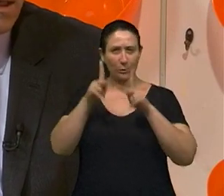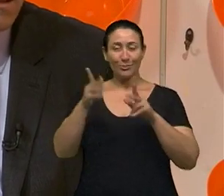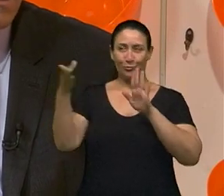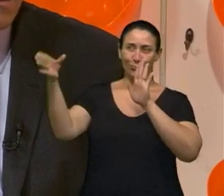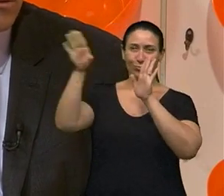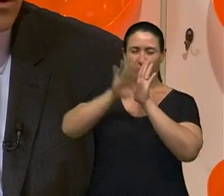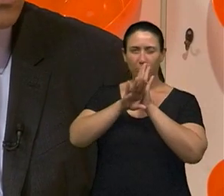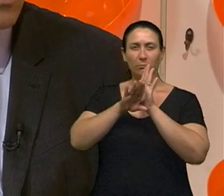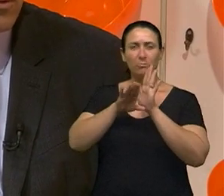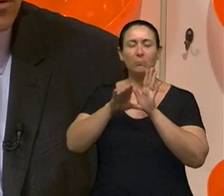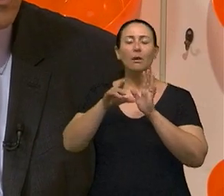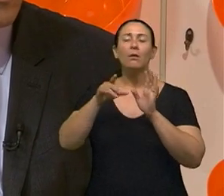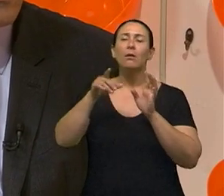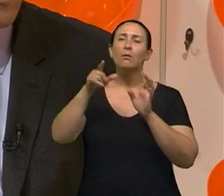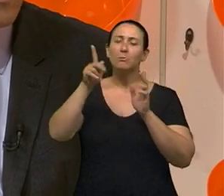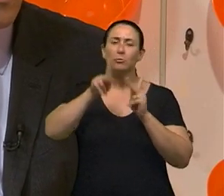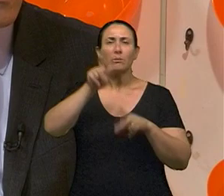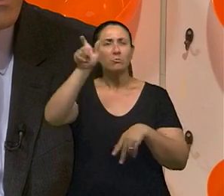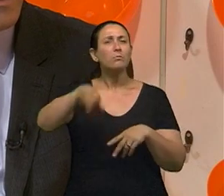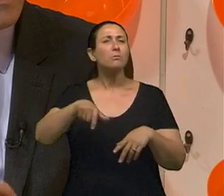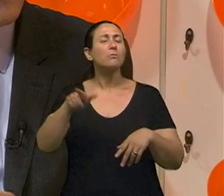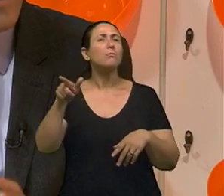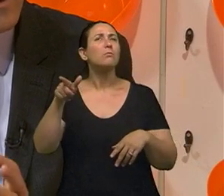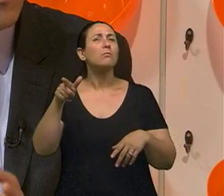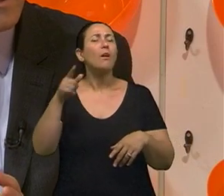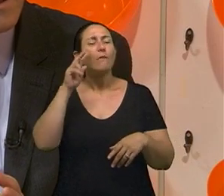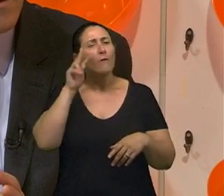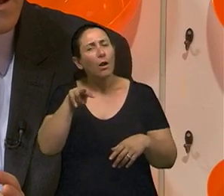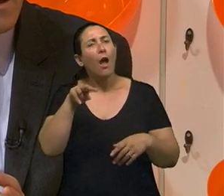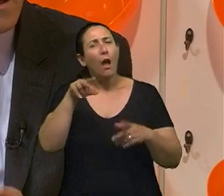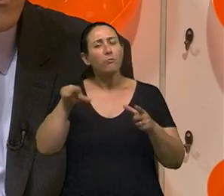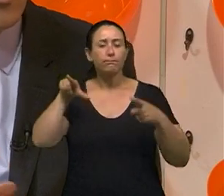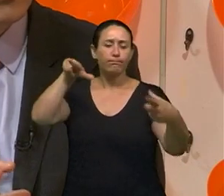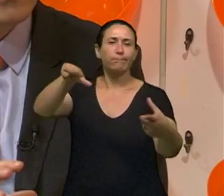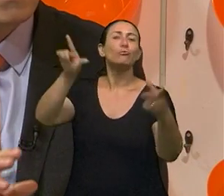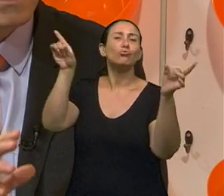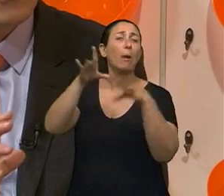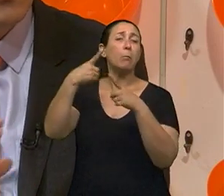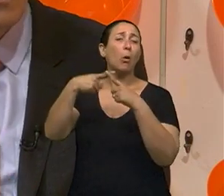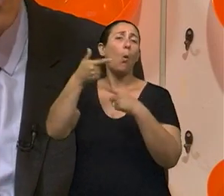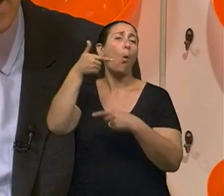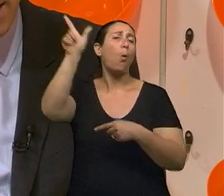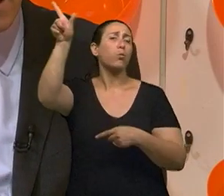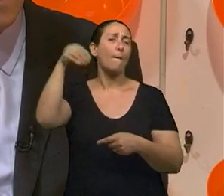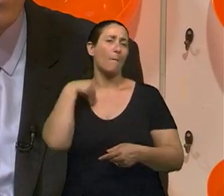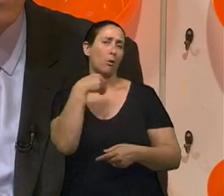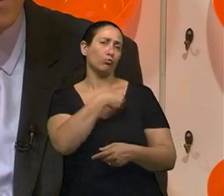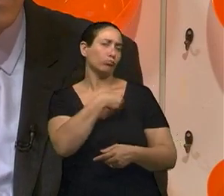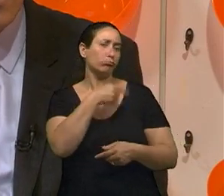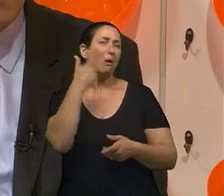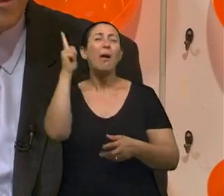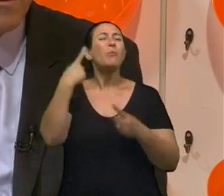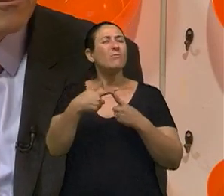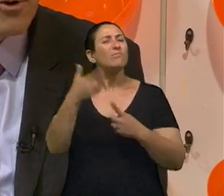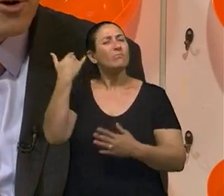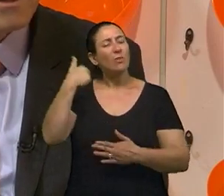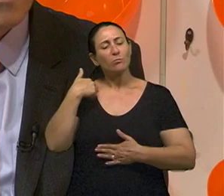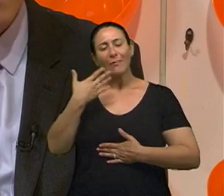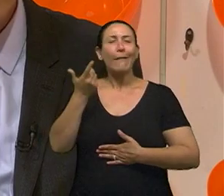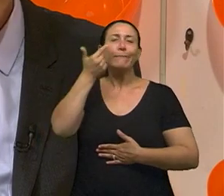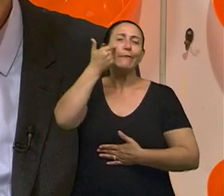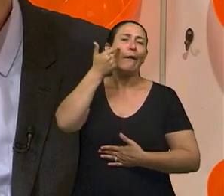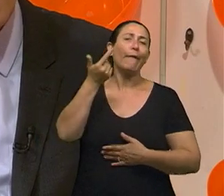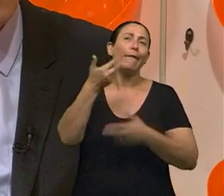chegam até o nosso consultório nosso ambulatório eles vêm com um exame que foi solicitado por uma outra razão por exemplo para ver a